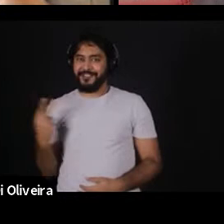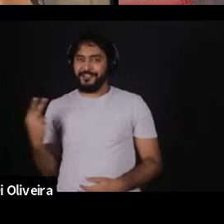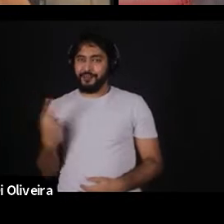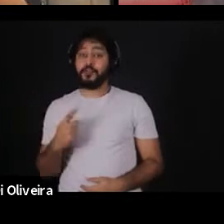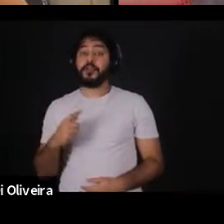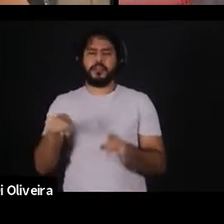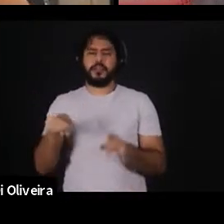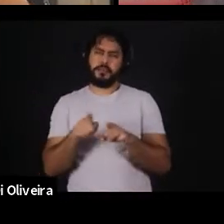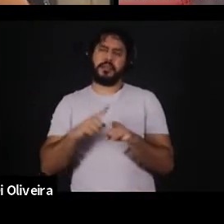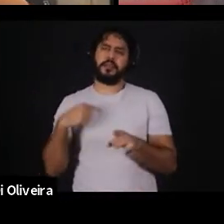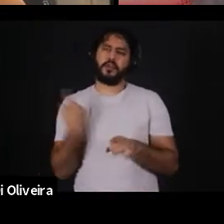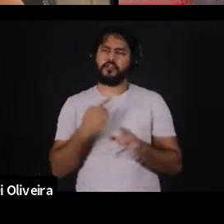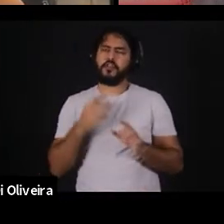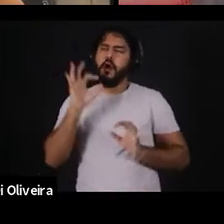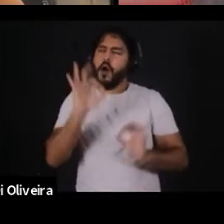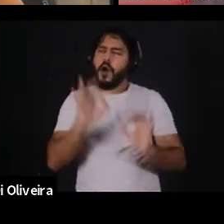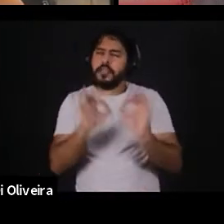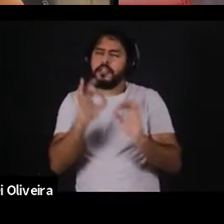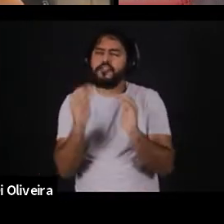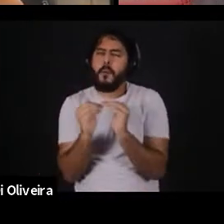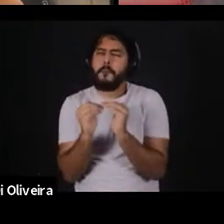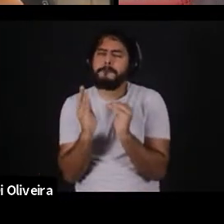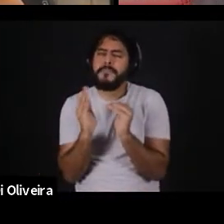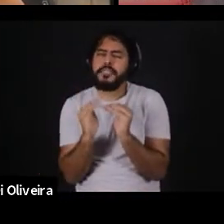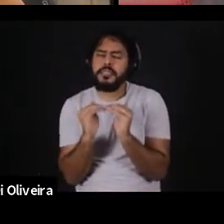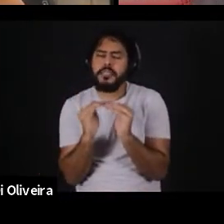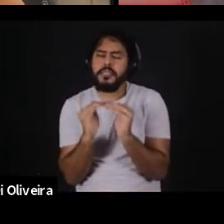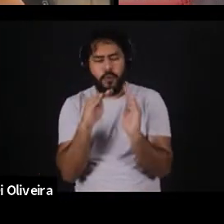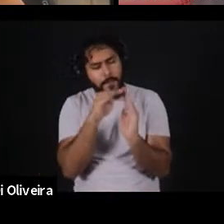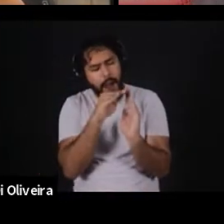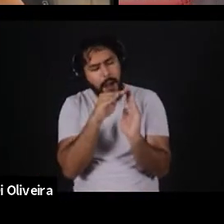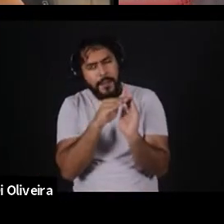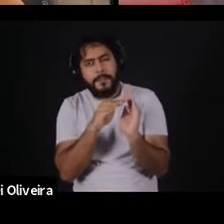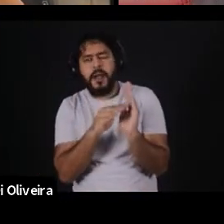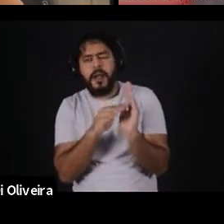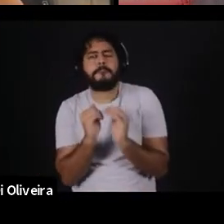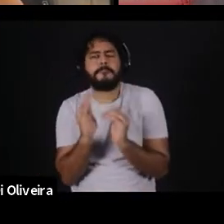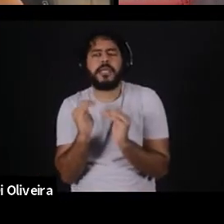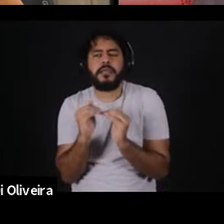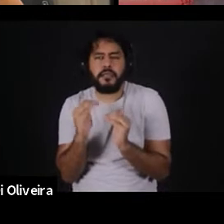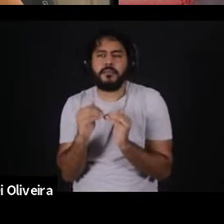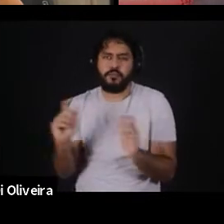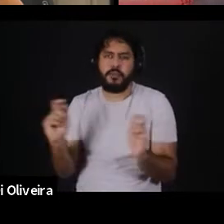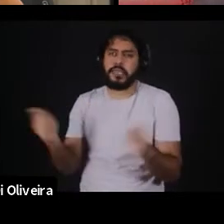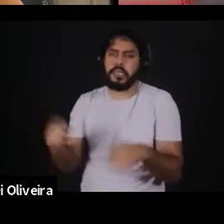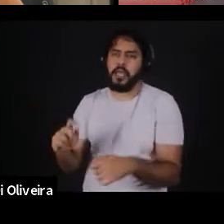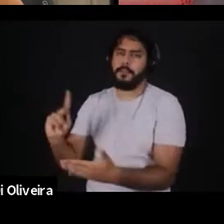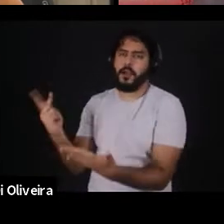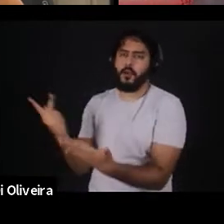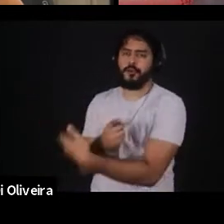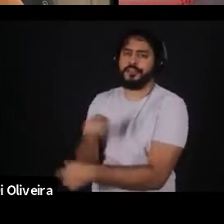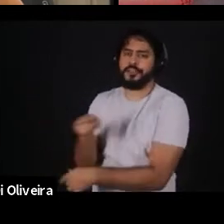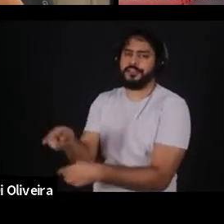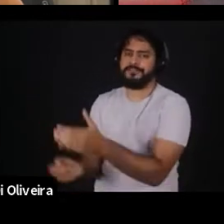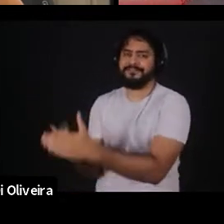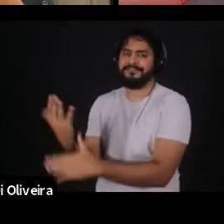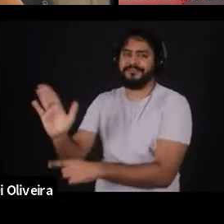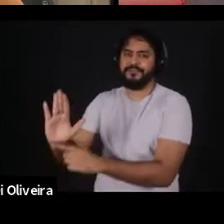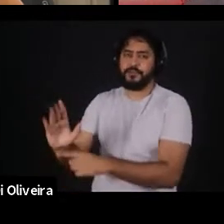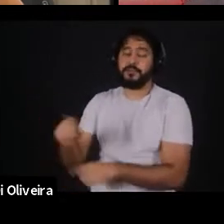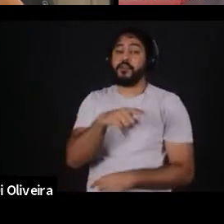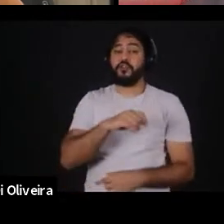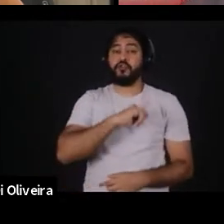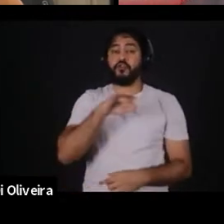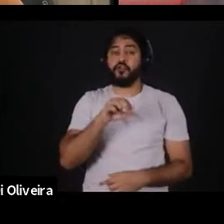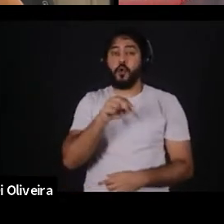pudesse minimamente criar um espaço para que essas coisas pudessem vir a acontecer assim. O Jonathan fez o som, a gente já pensou o